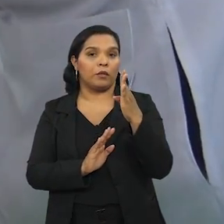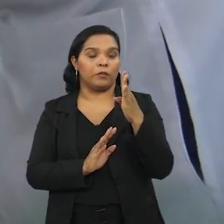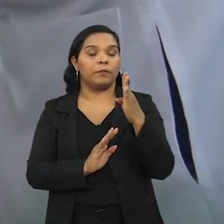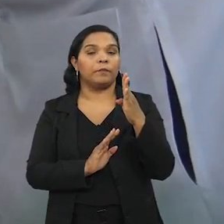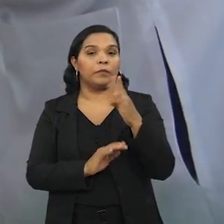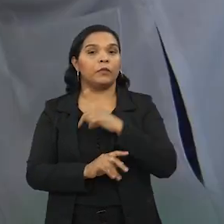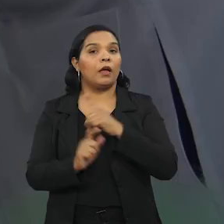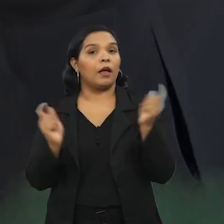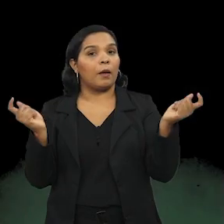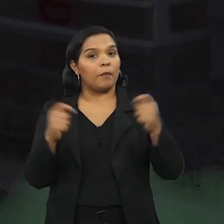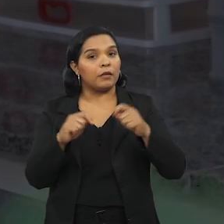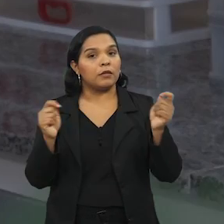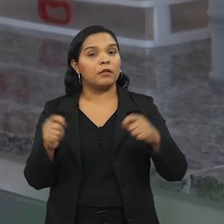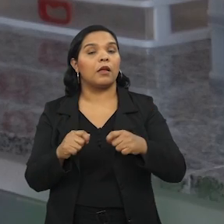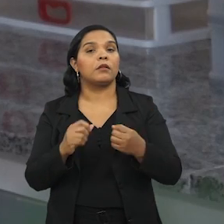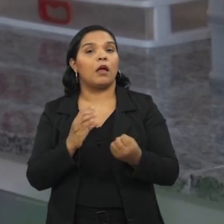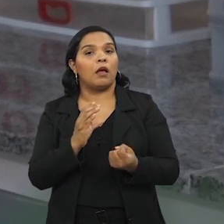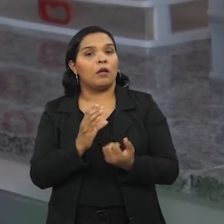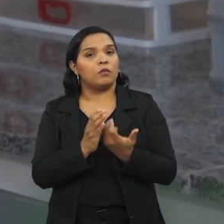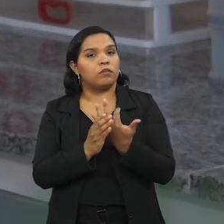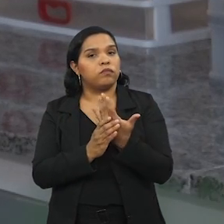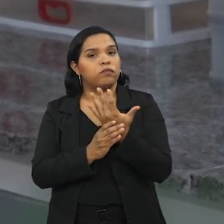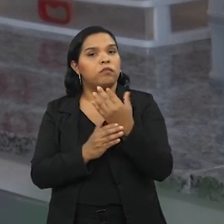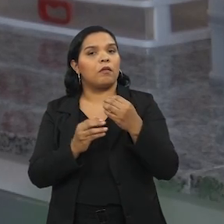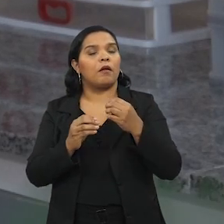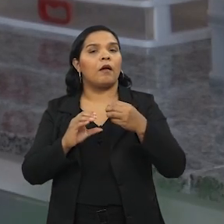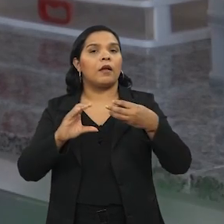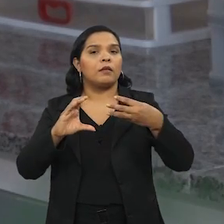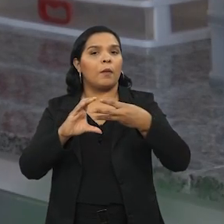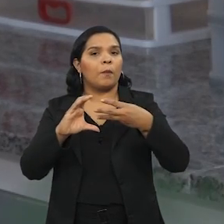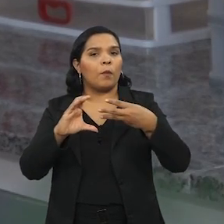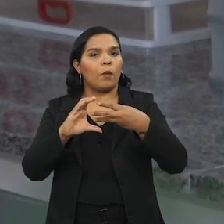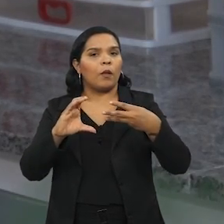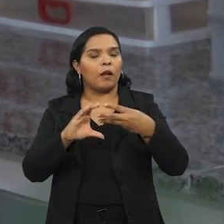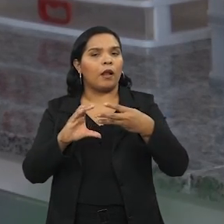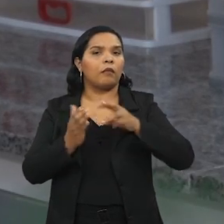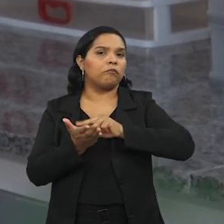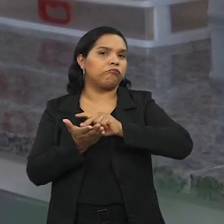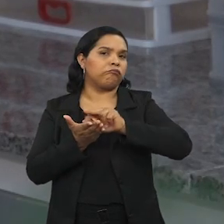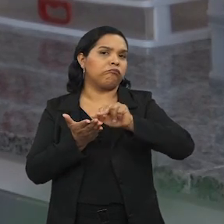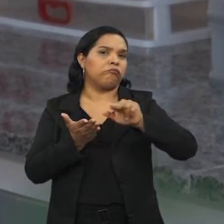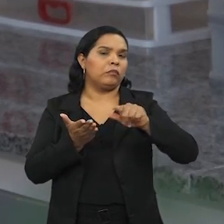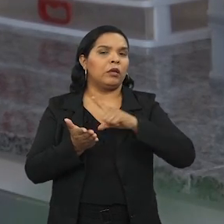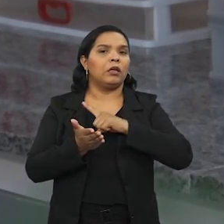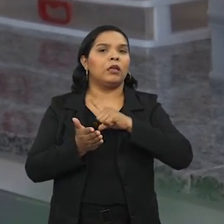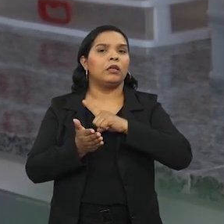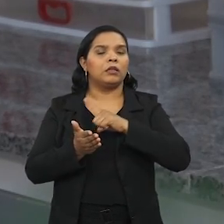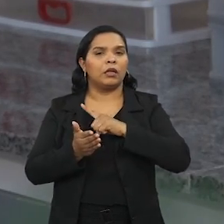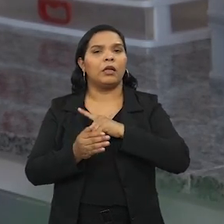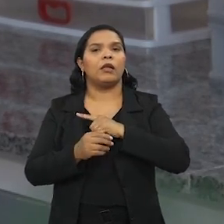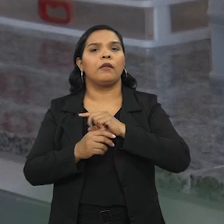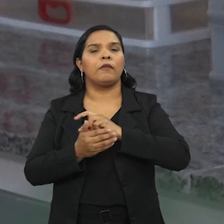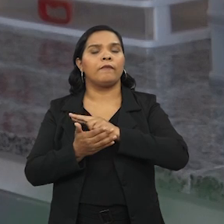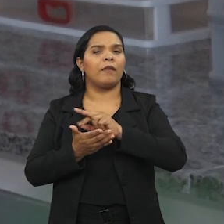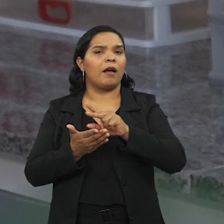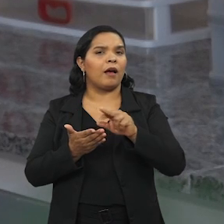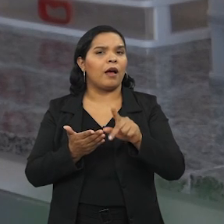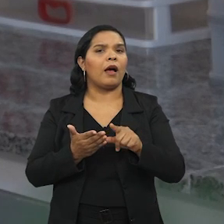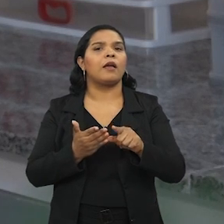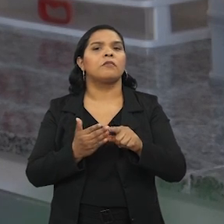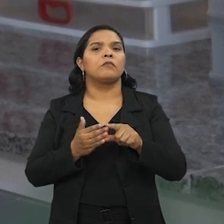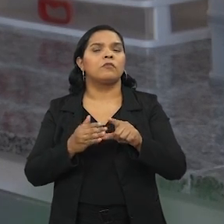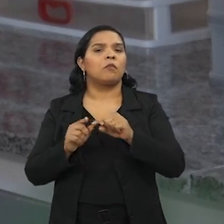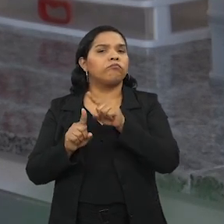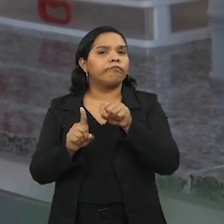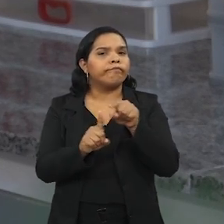propriedades biológicas. Então, elas têm a capacidade de produzir diversas moléculas que a gente chama de metabólitos secundários, que têm atividades